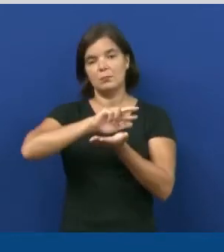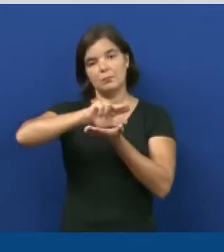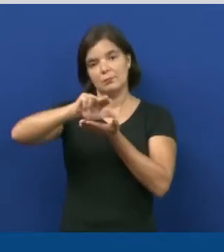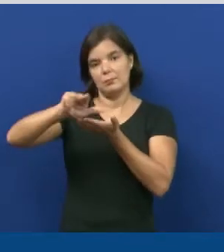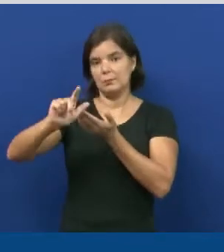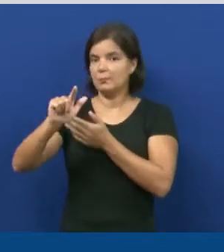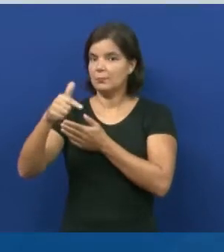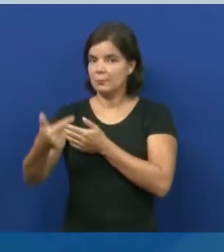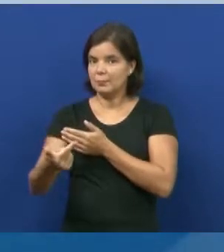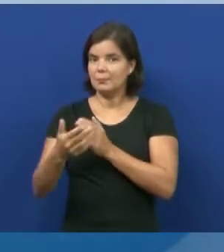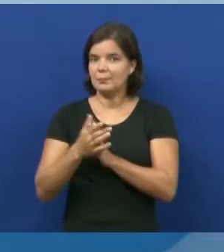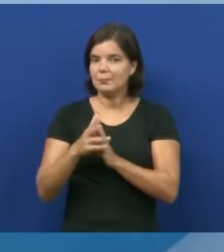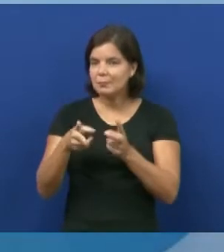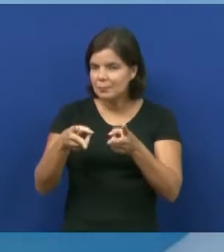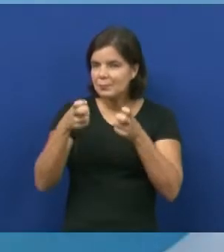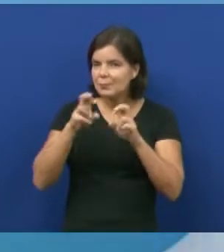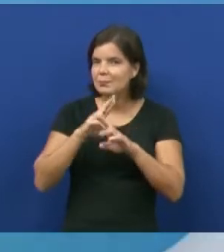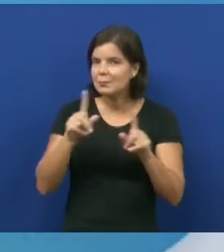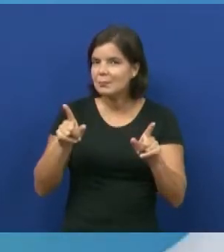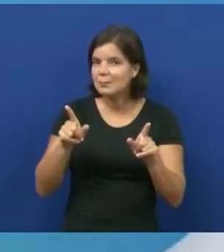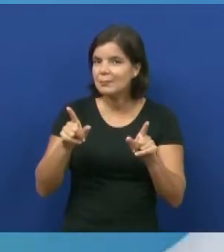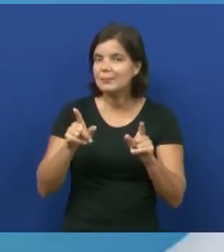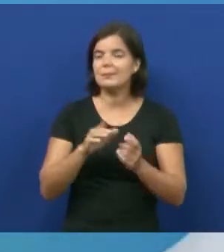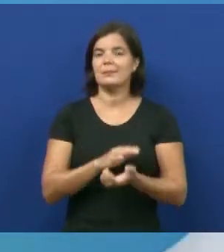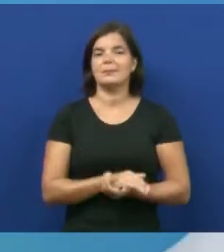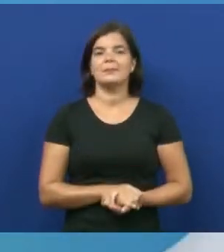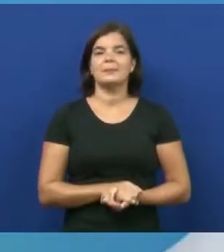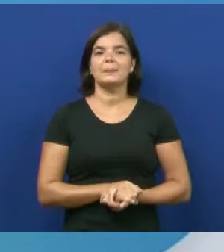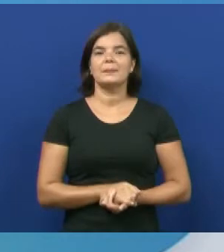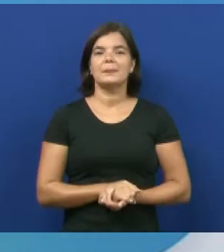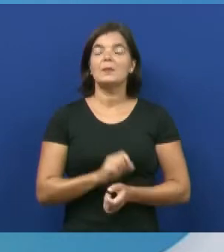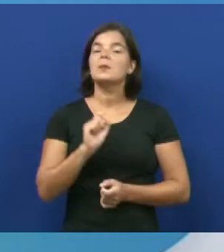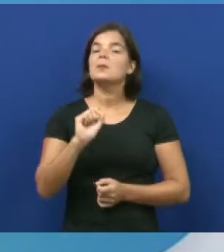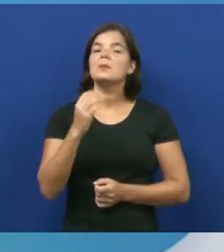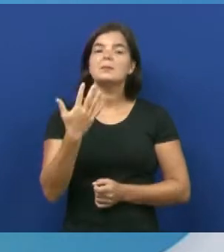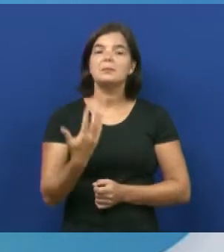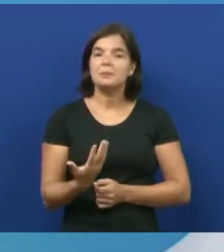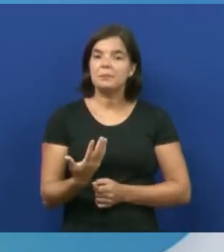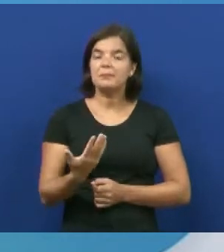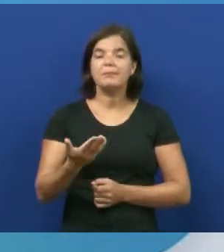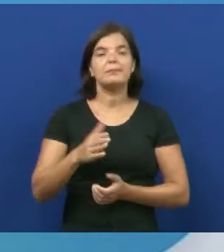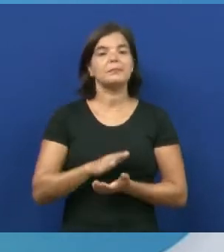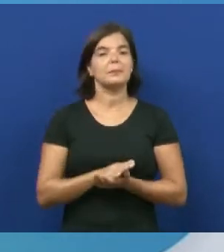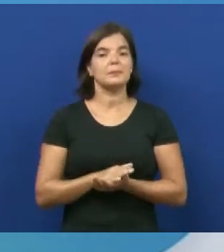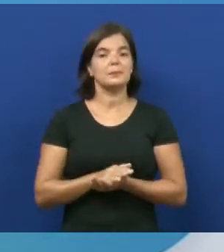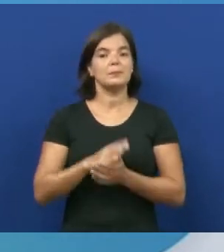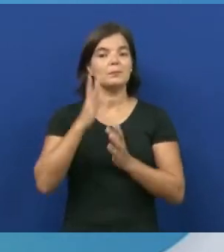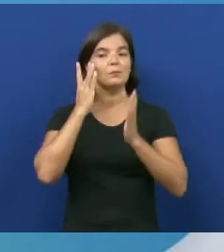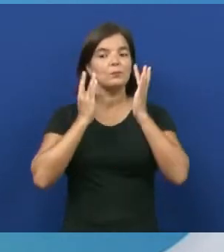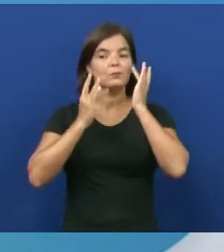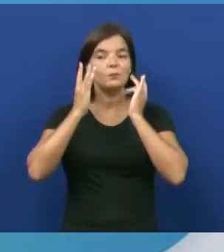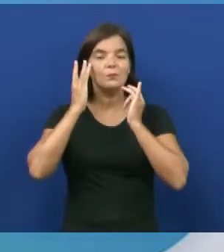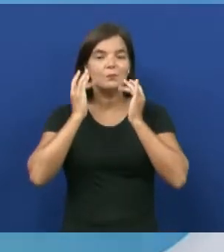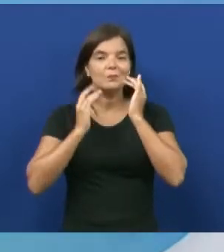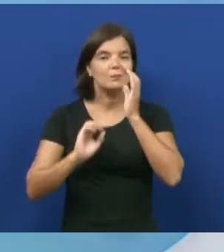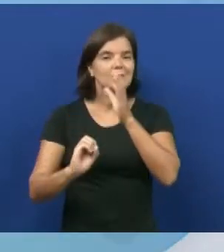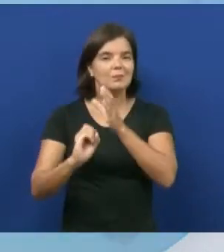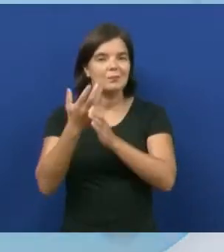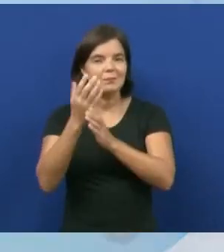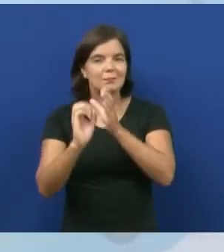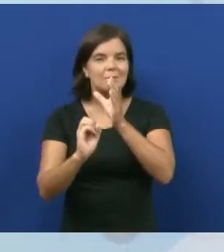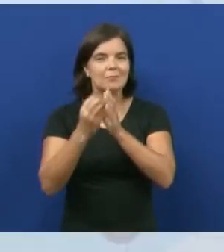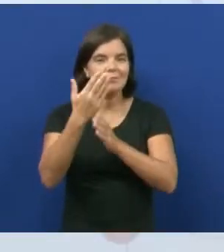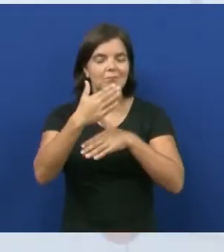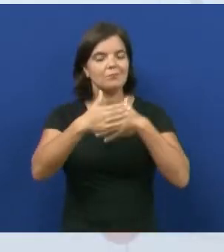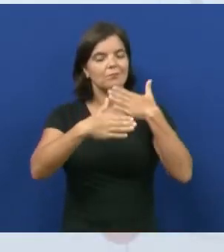outros. Notaram a diferença? Do que acontece lá quando o teatro ritualístico vai surgindo e